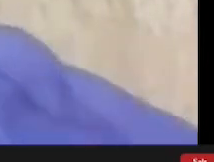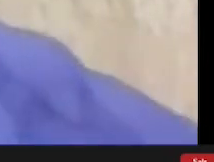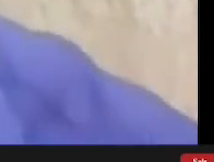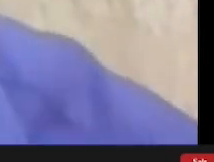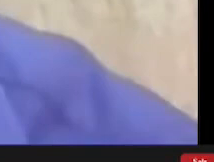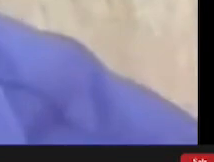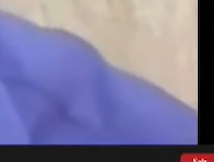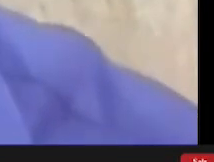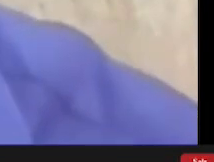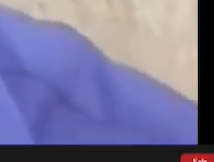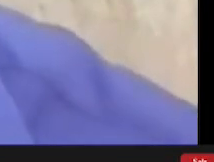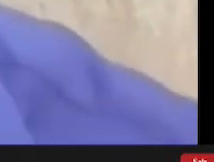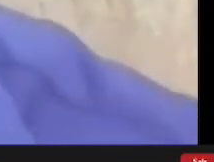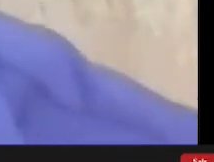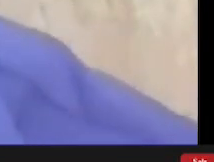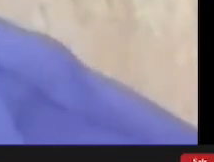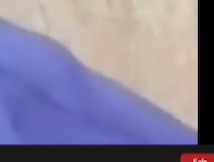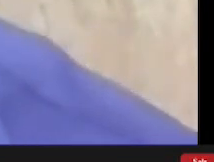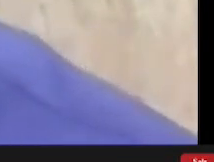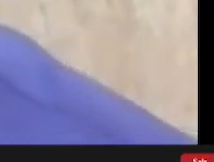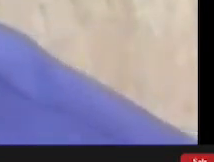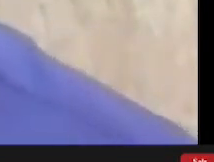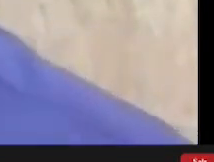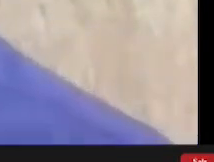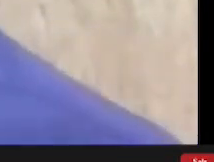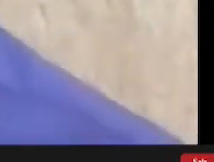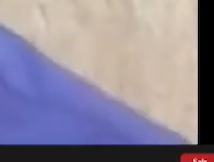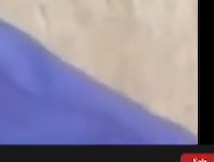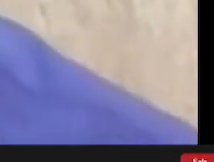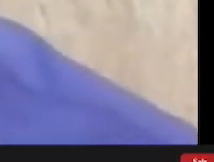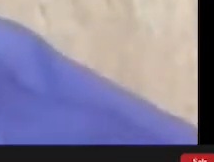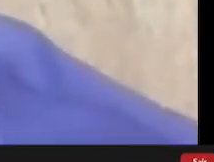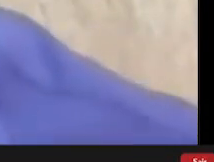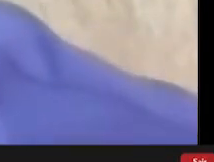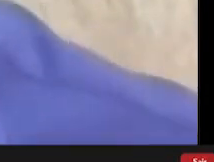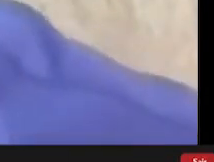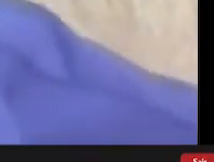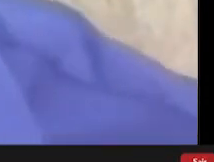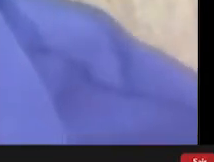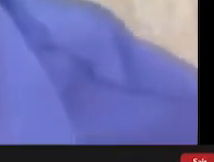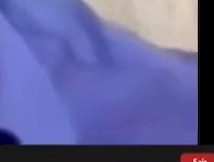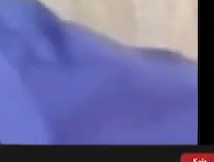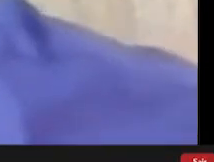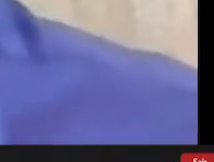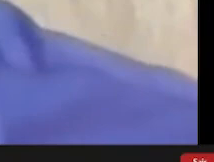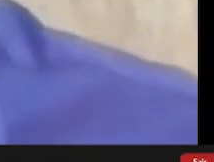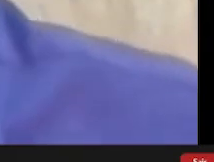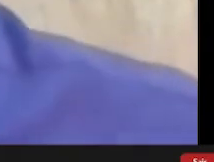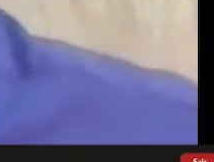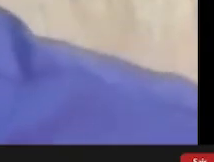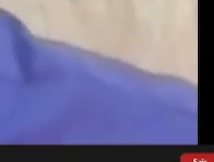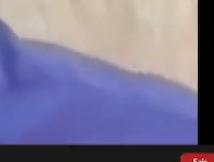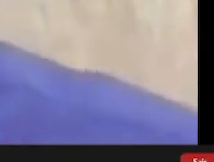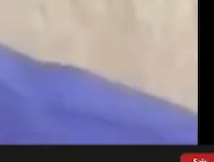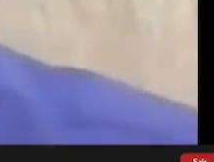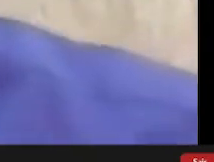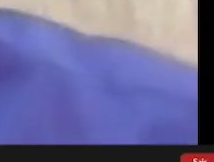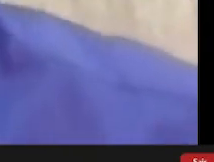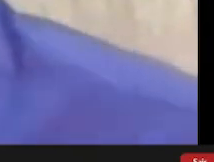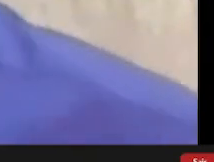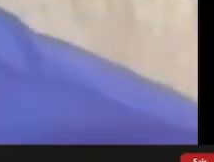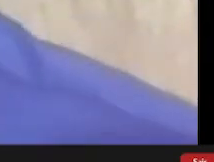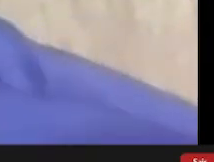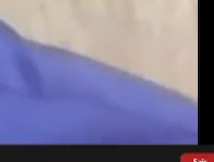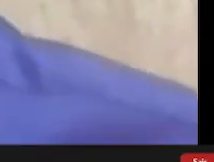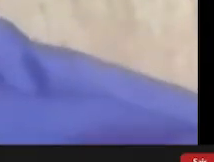outras sugestões para melhorar o texto, implementar um pouco mais, para que a gente não deixe escapar